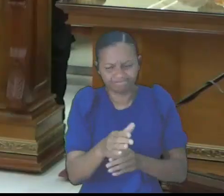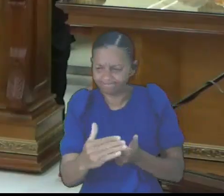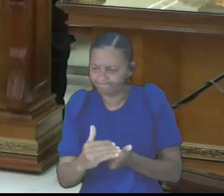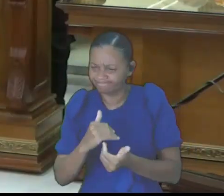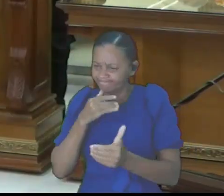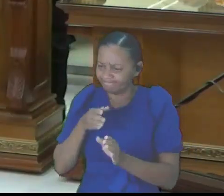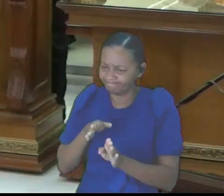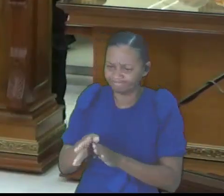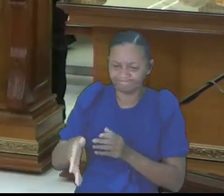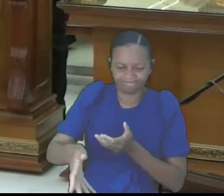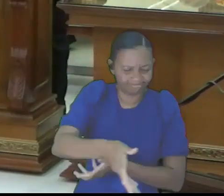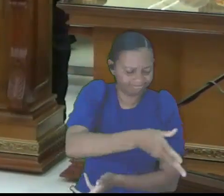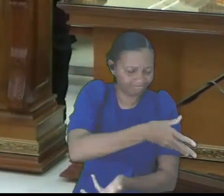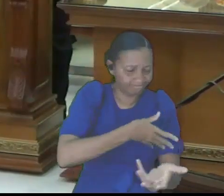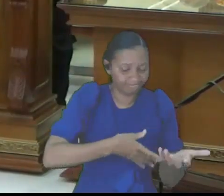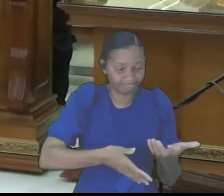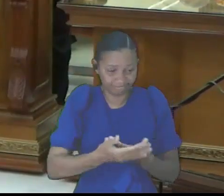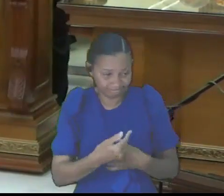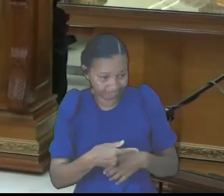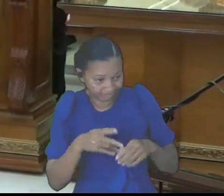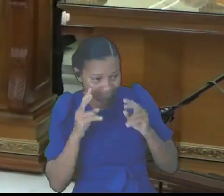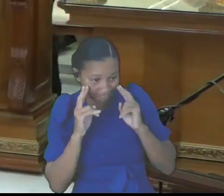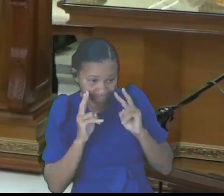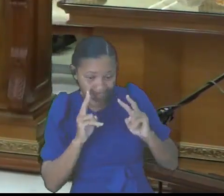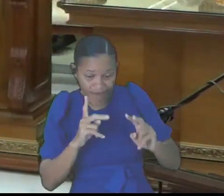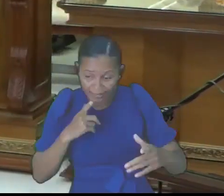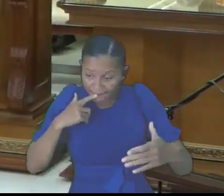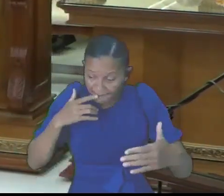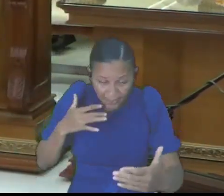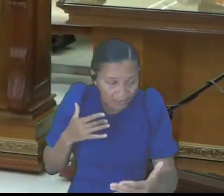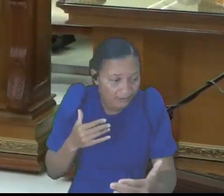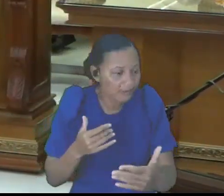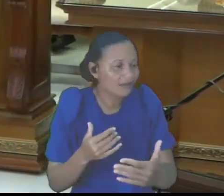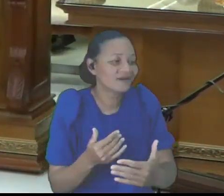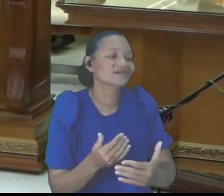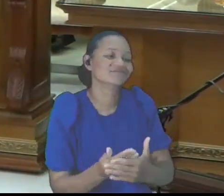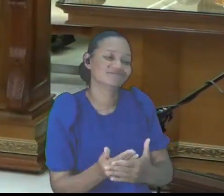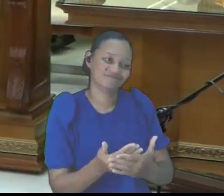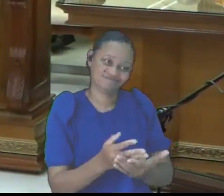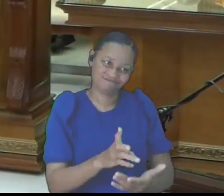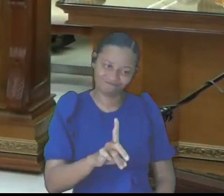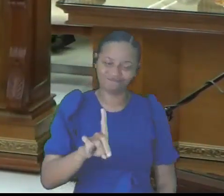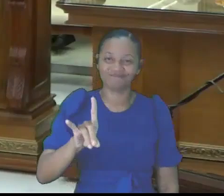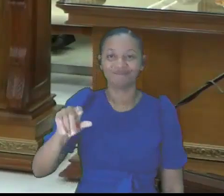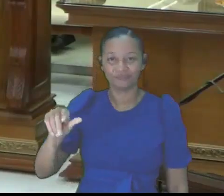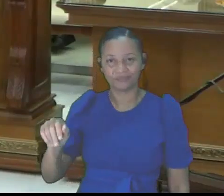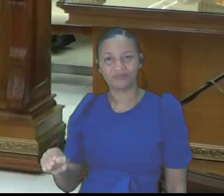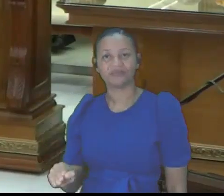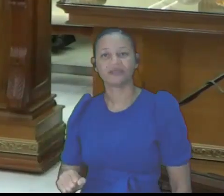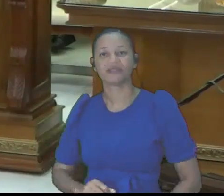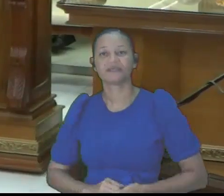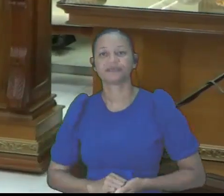tanto mais quanto vedes que se vai aproximando aquele dia.